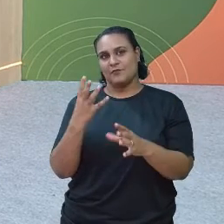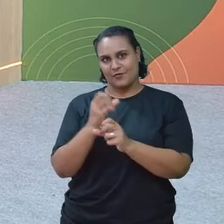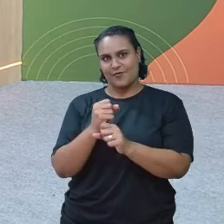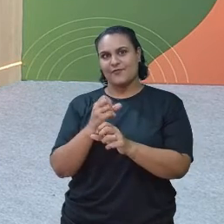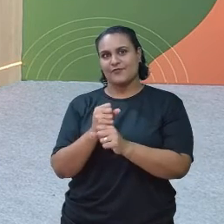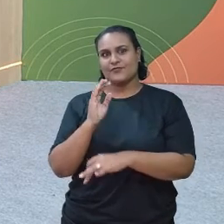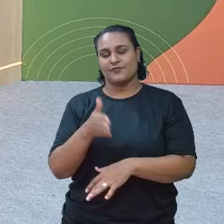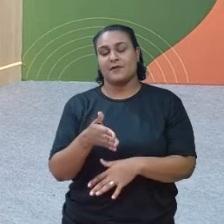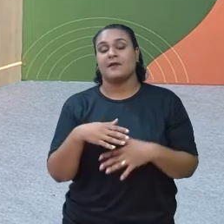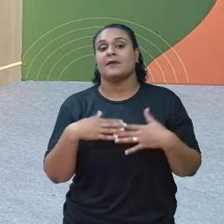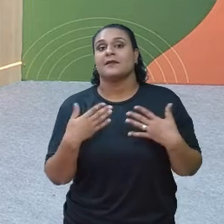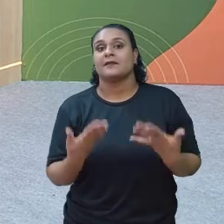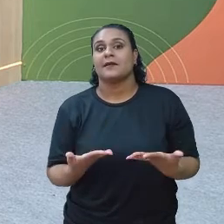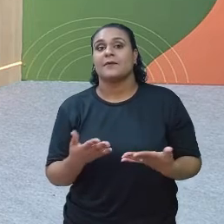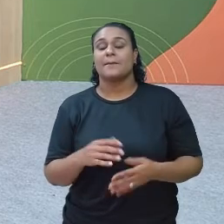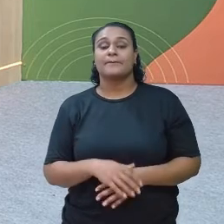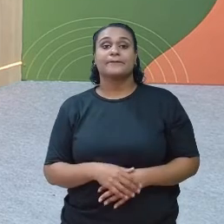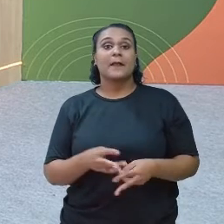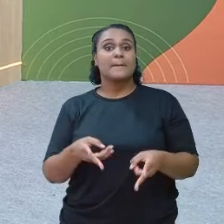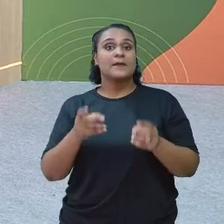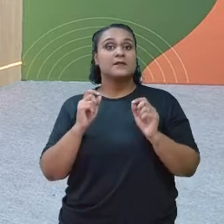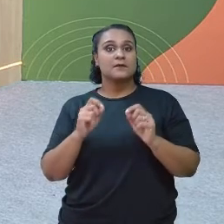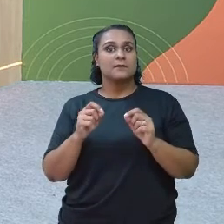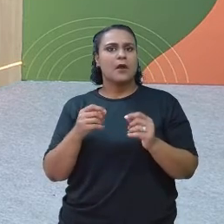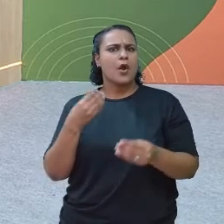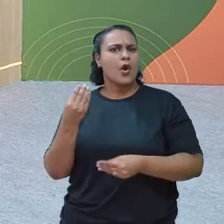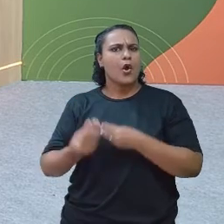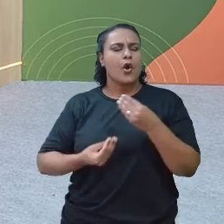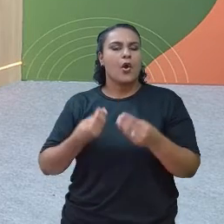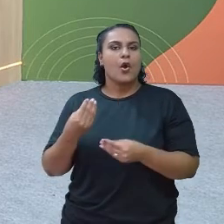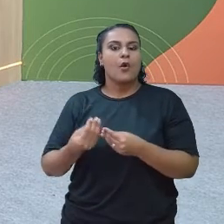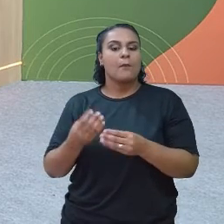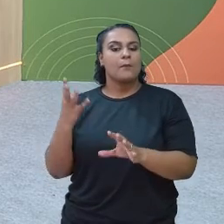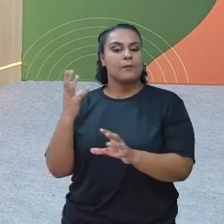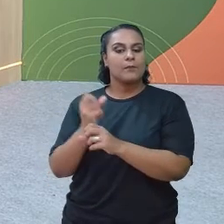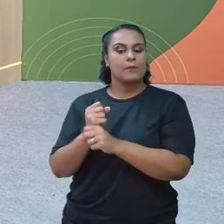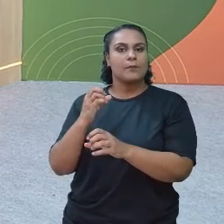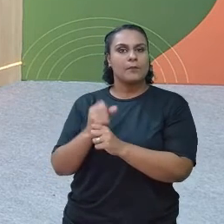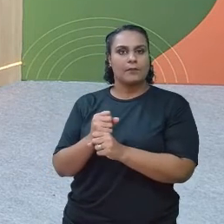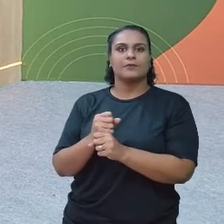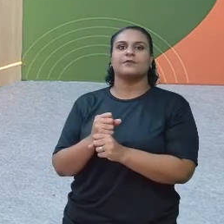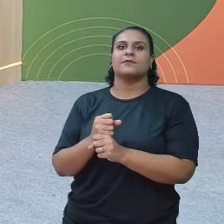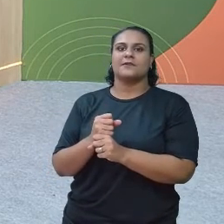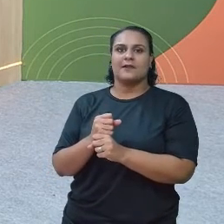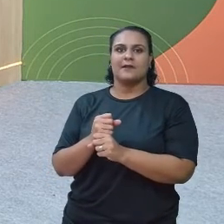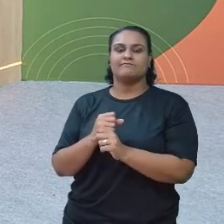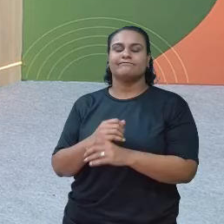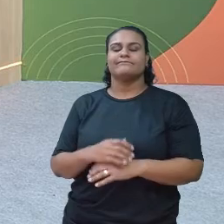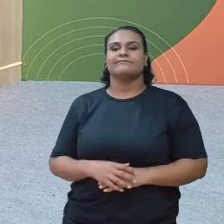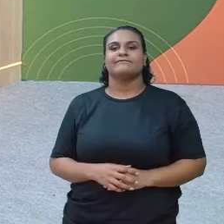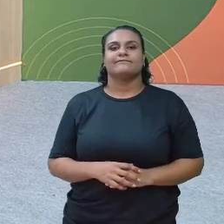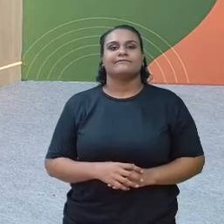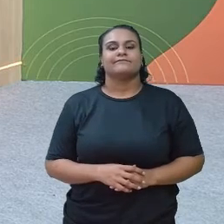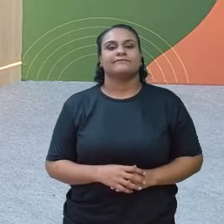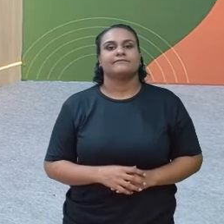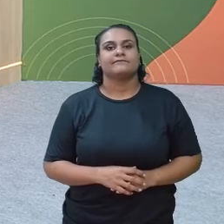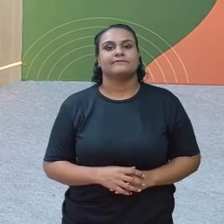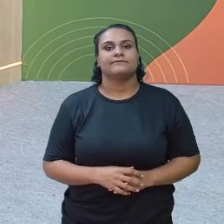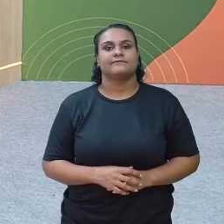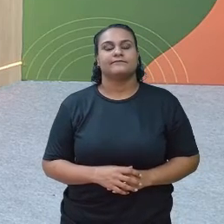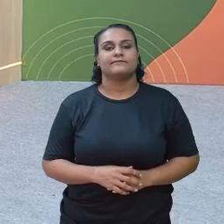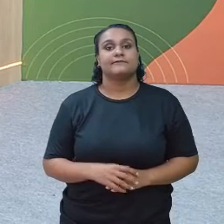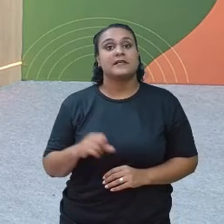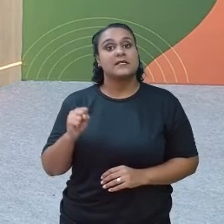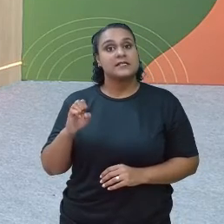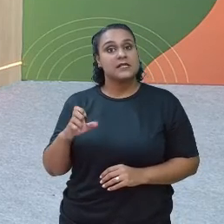Mas perceba que nossa ênfase a partir de agora é como é que eu consigo contabilizar e calcular isso daí. Então veja, se